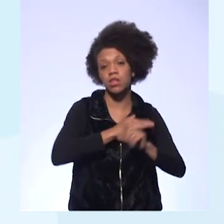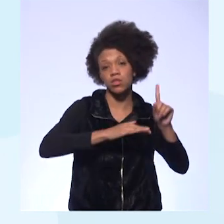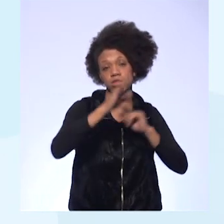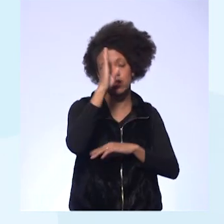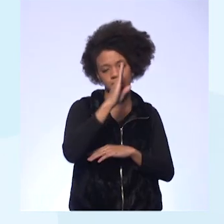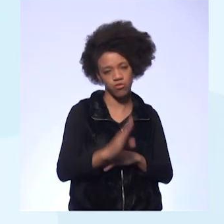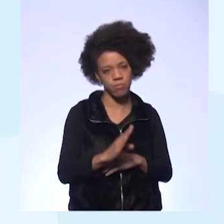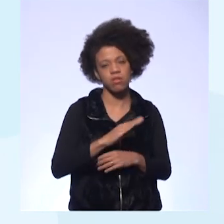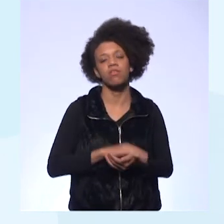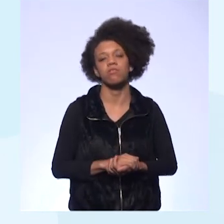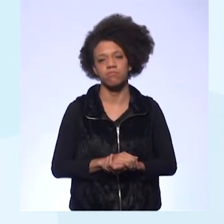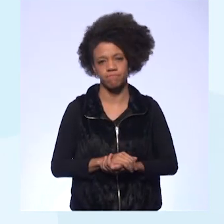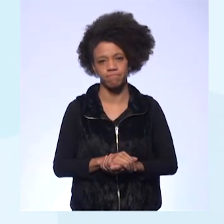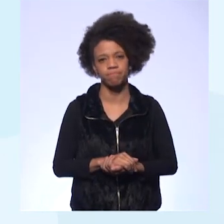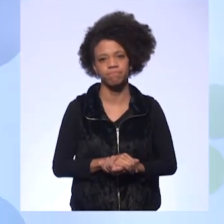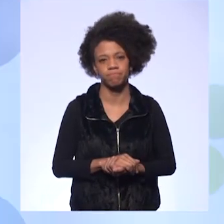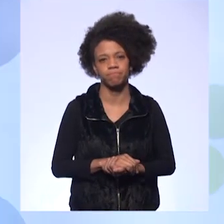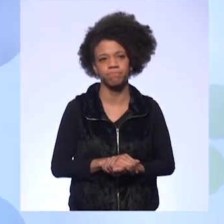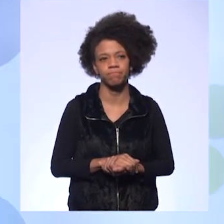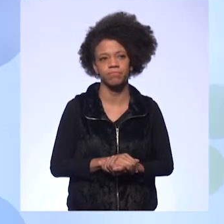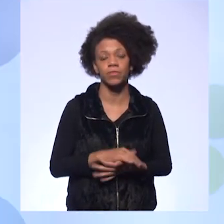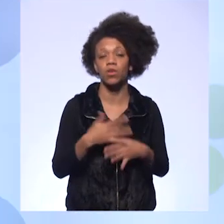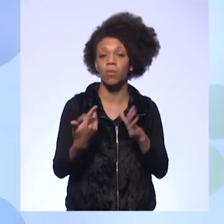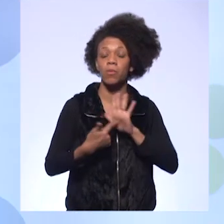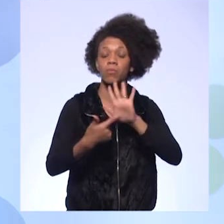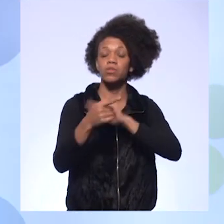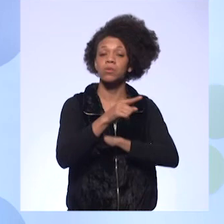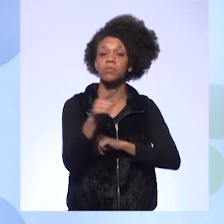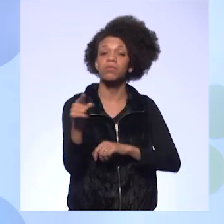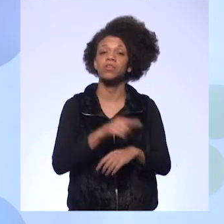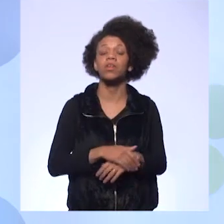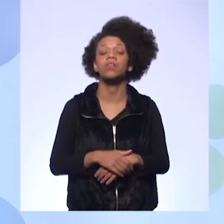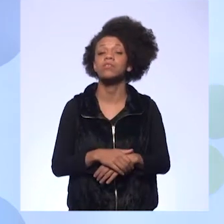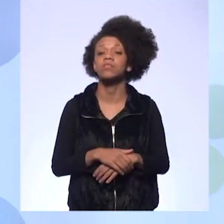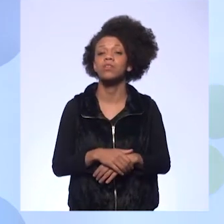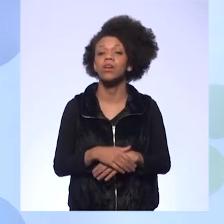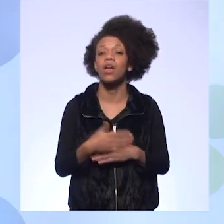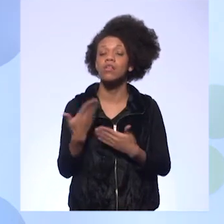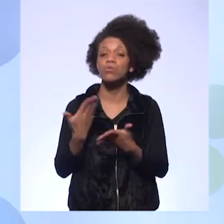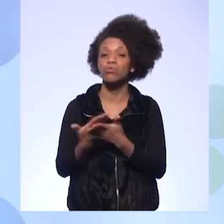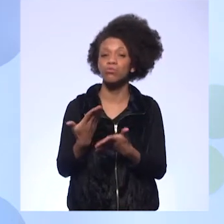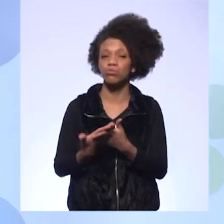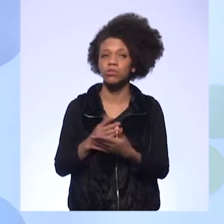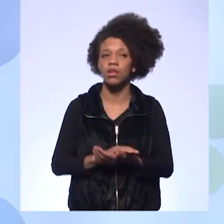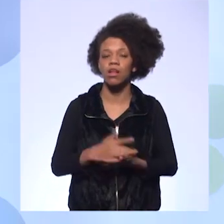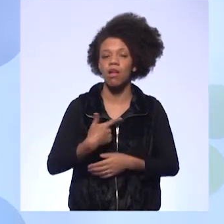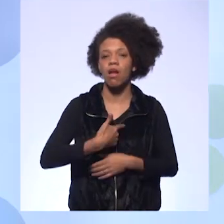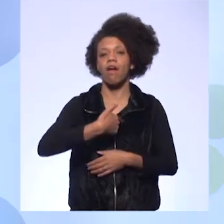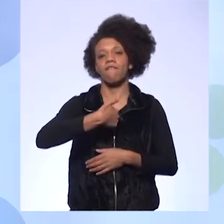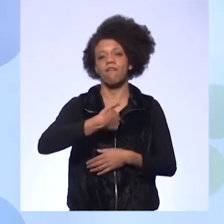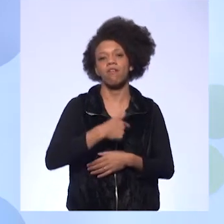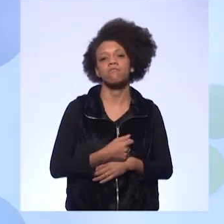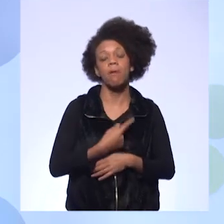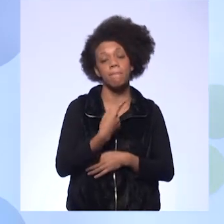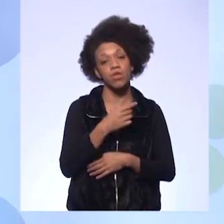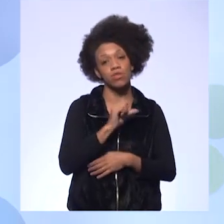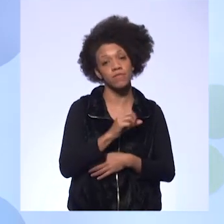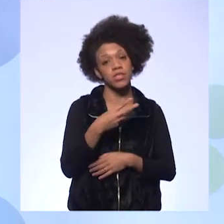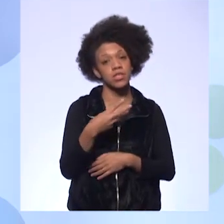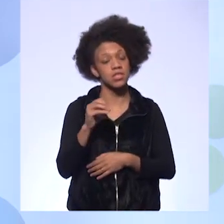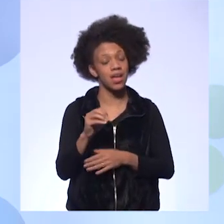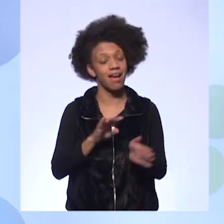sociedade brasileira. Como eu coloquei para vocês, nós vamos estudar essa Era Vargas, que foi de 1930